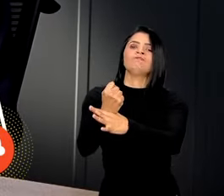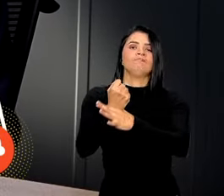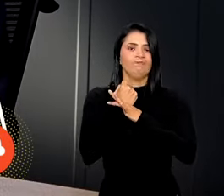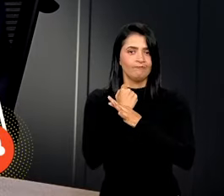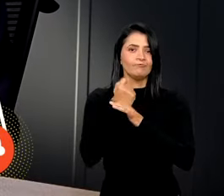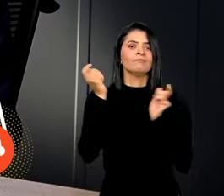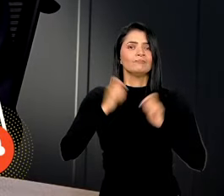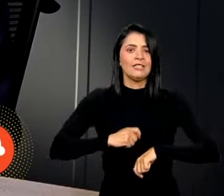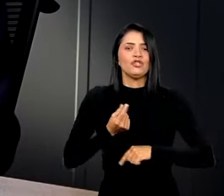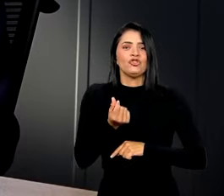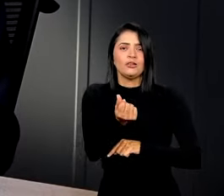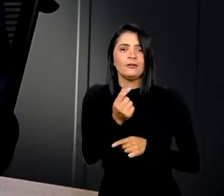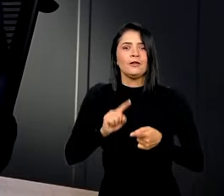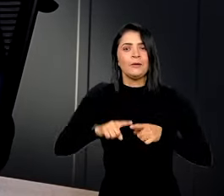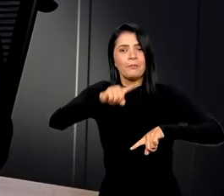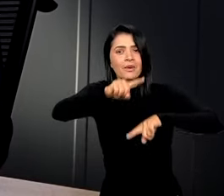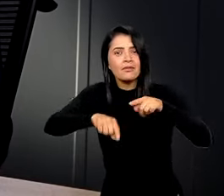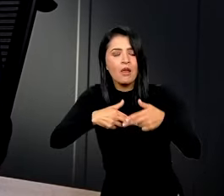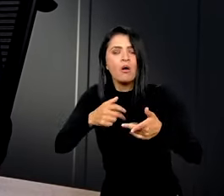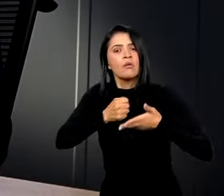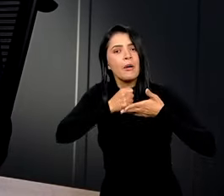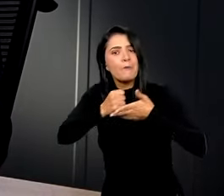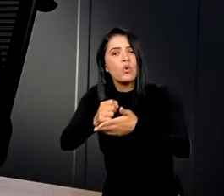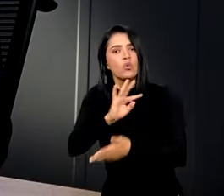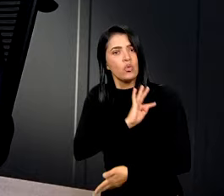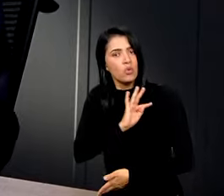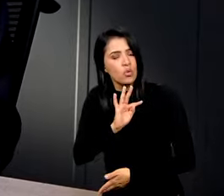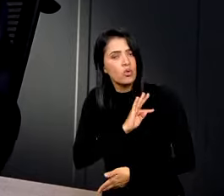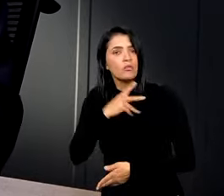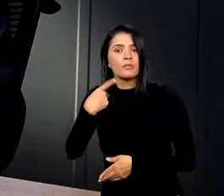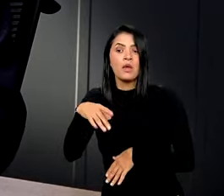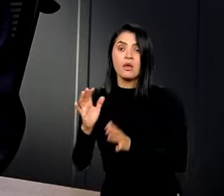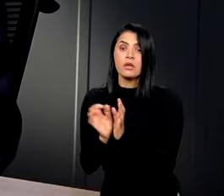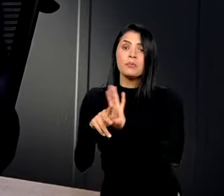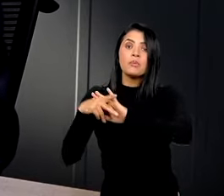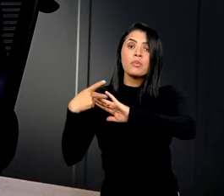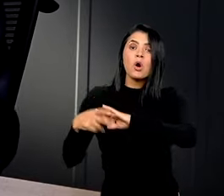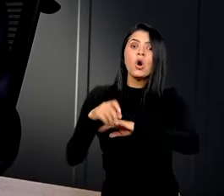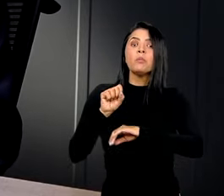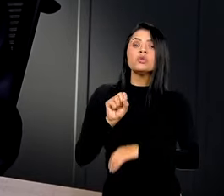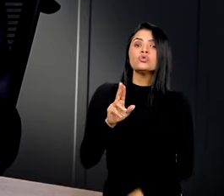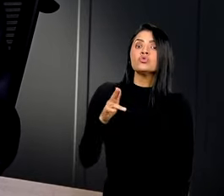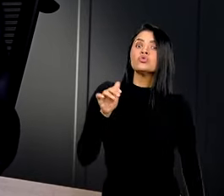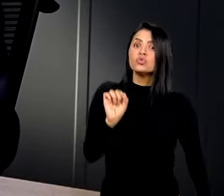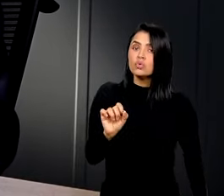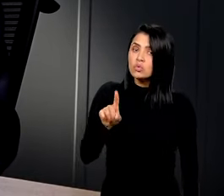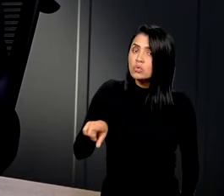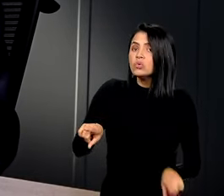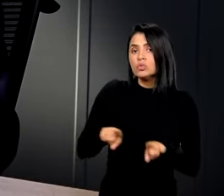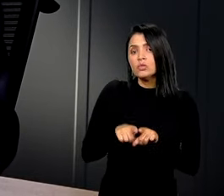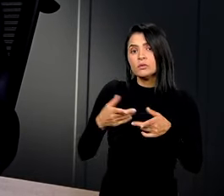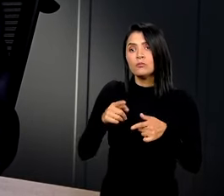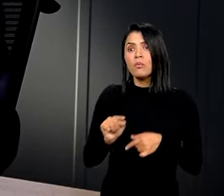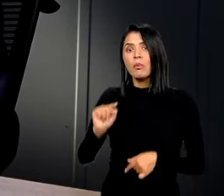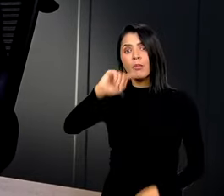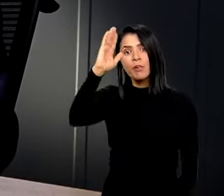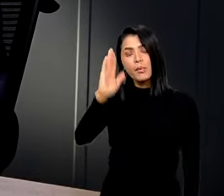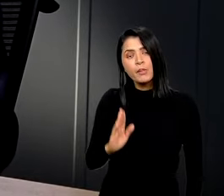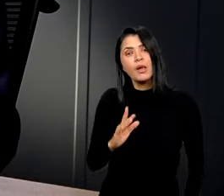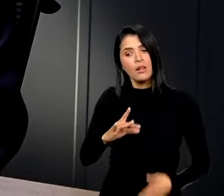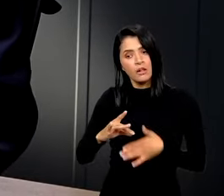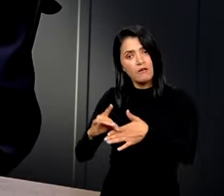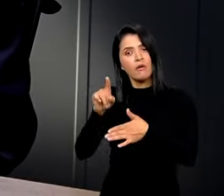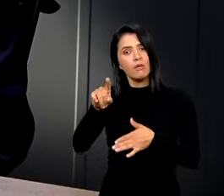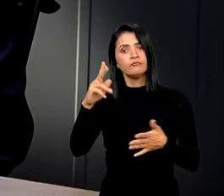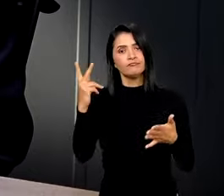garantir condições financeiras, materiais, de apoio técnico às equipes do Sistema Único da Assistência Social em todo o